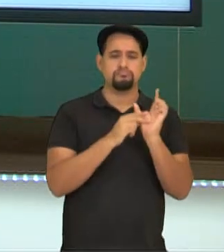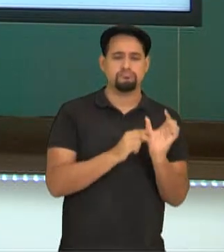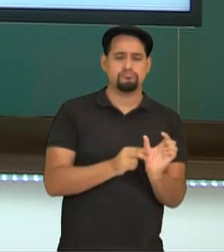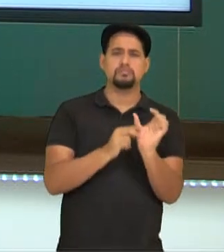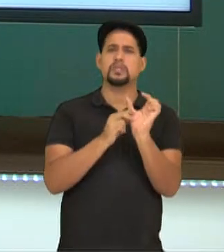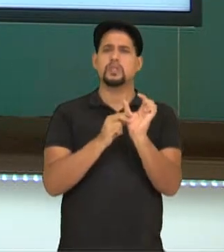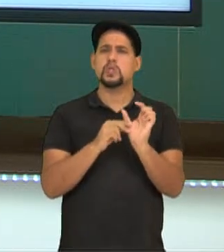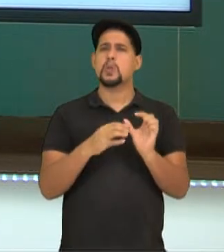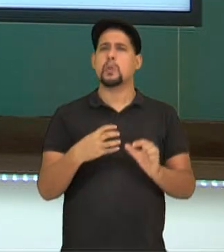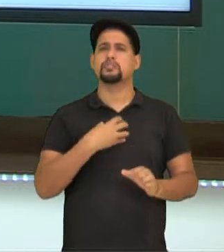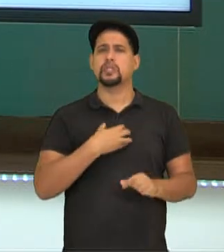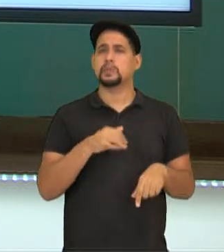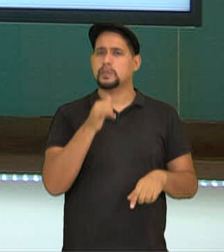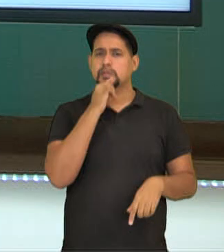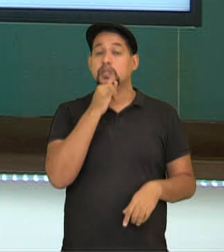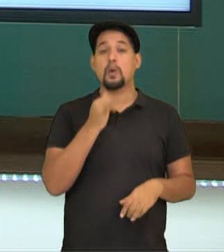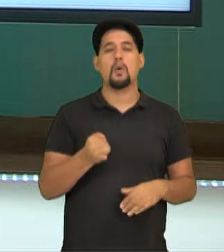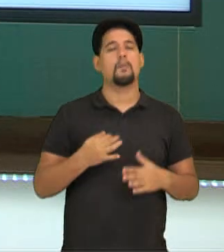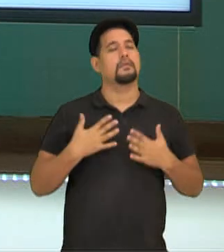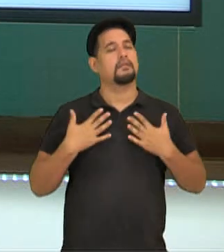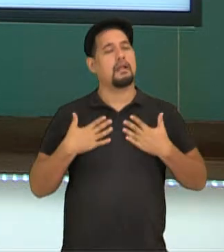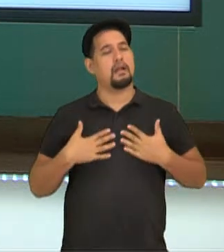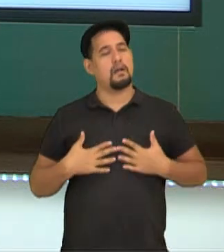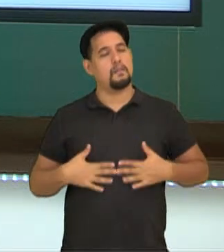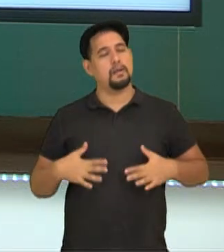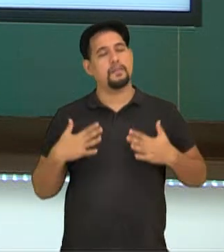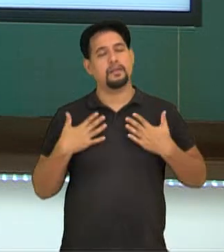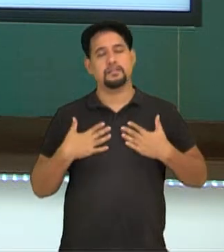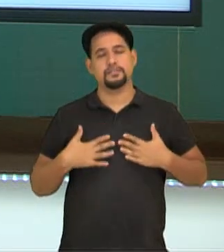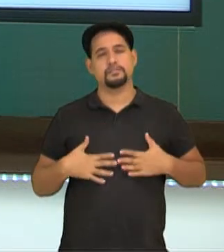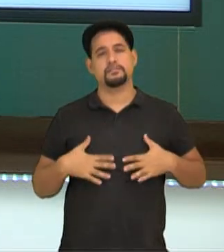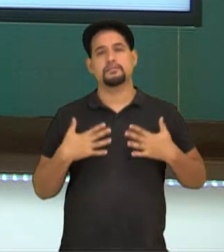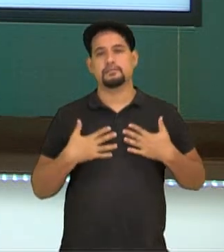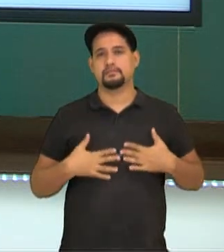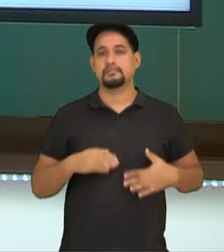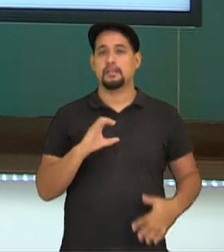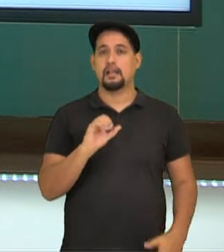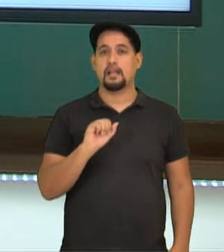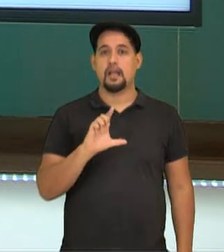que modo que você fala? Calmamente.